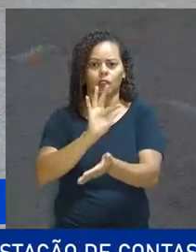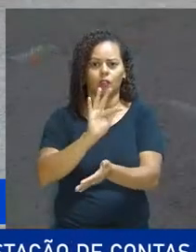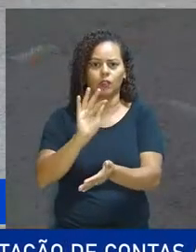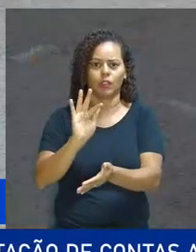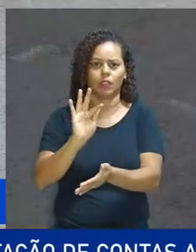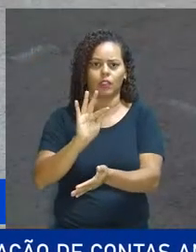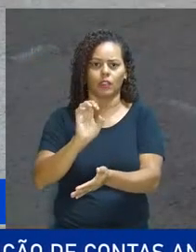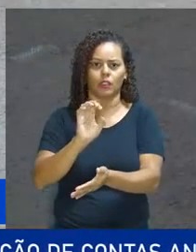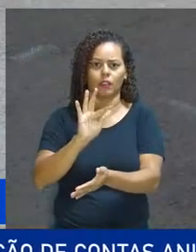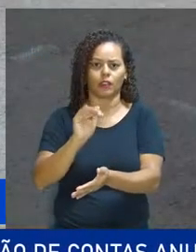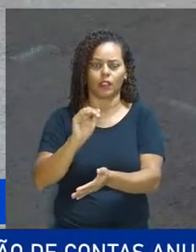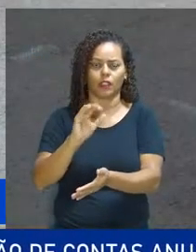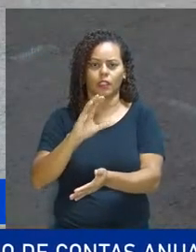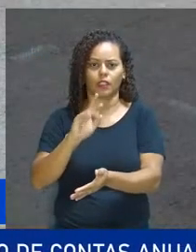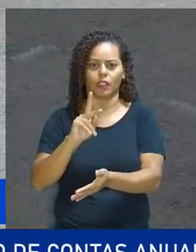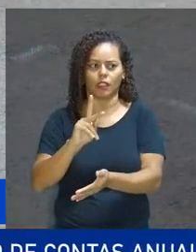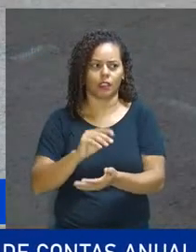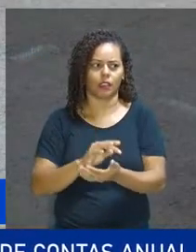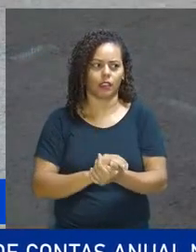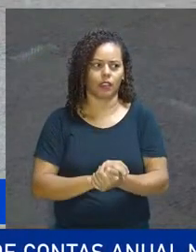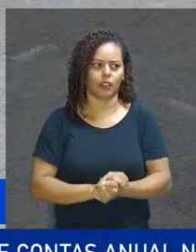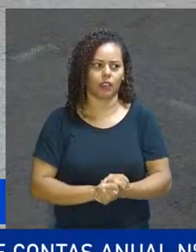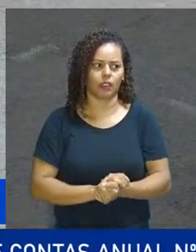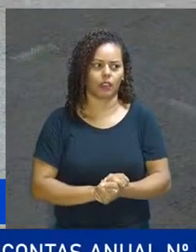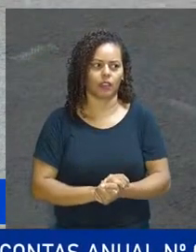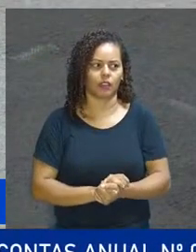Sim, não foi do FEFEC. Então,